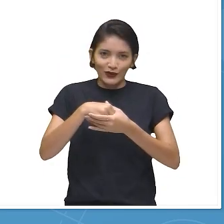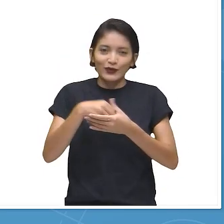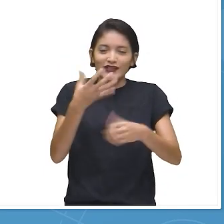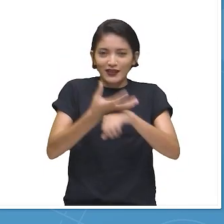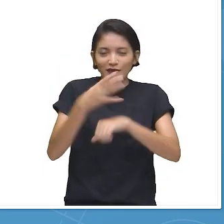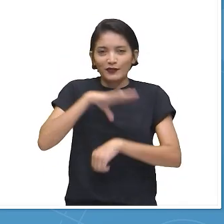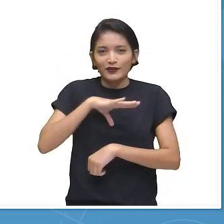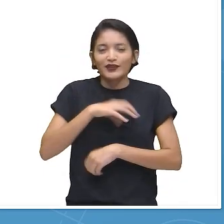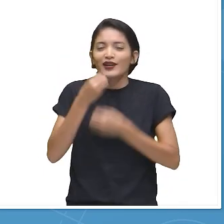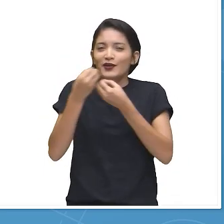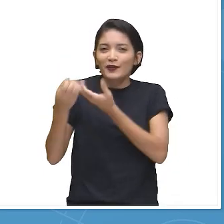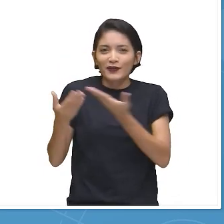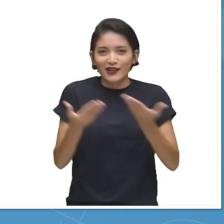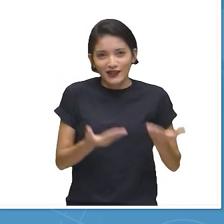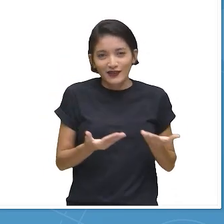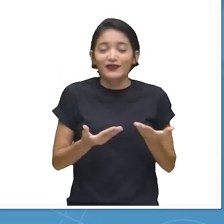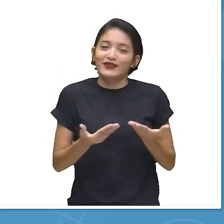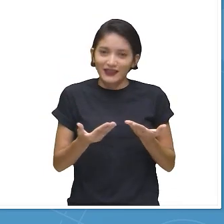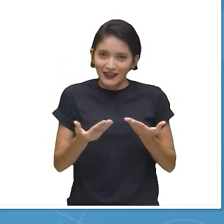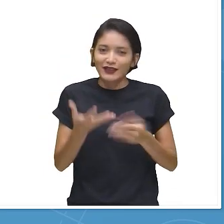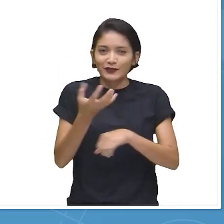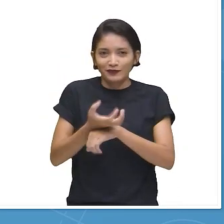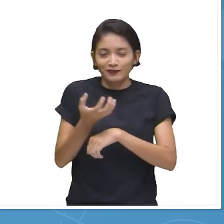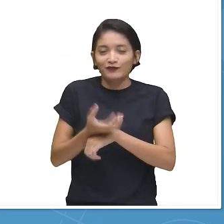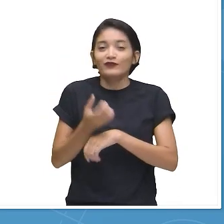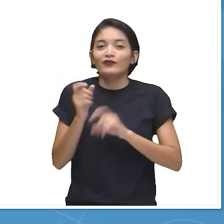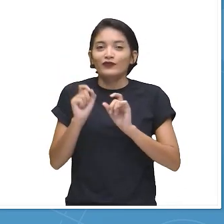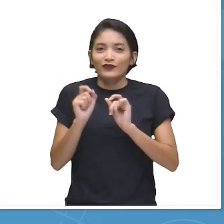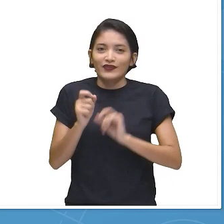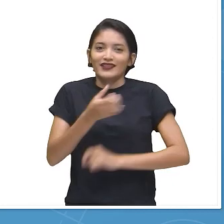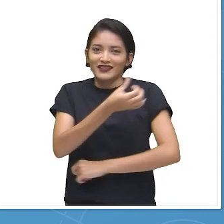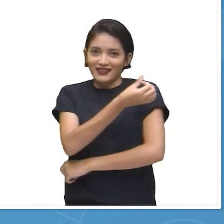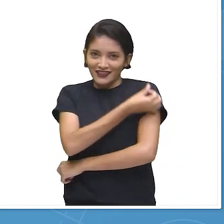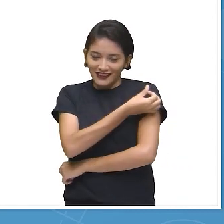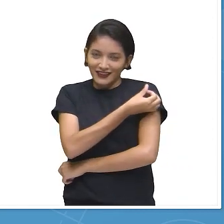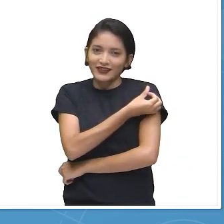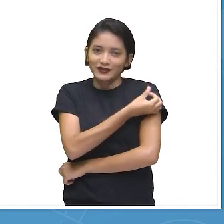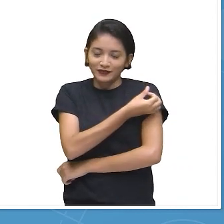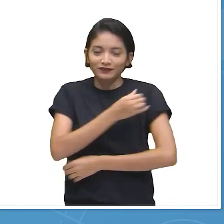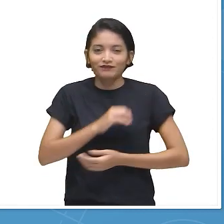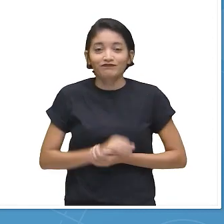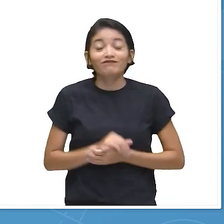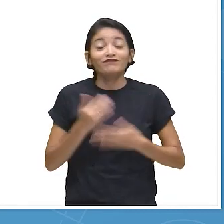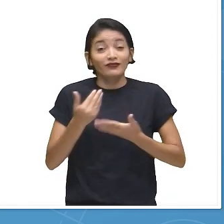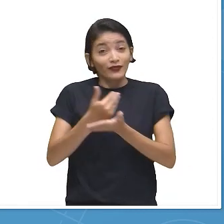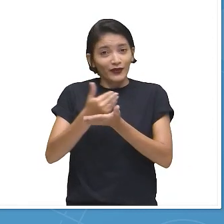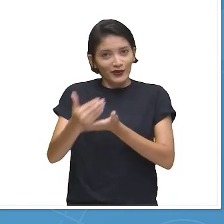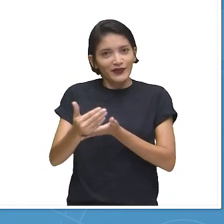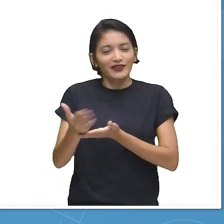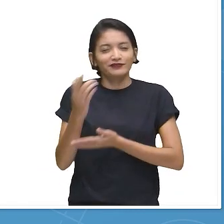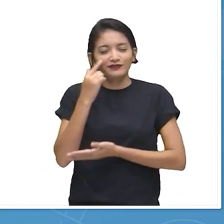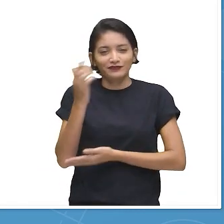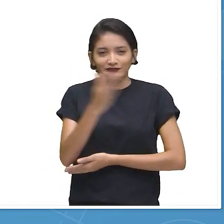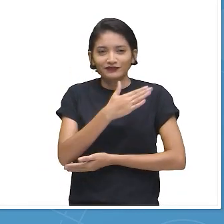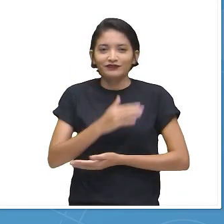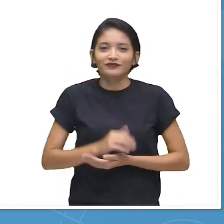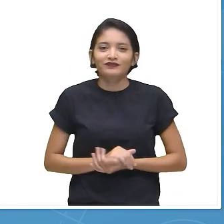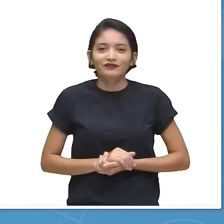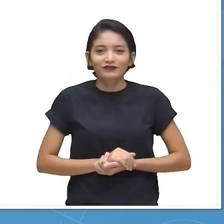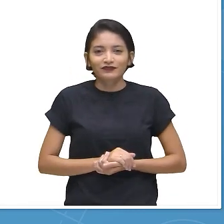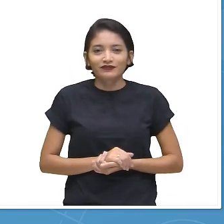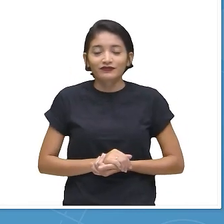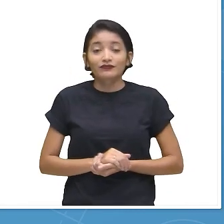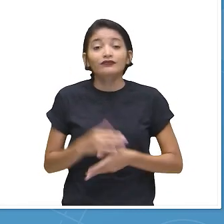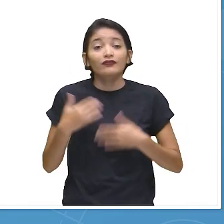sejam todos bem-vindos à nossa aula do Ensino Fundamental 6º ano. Vamos começar então? Vamos lá! Nós